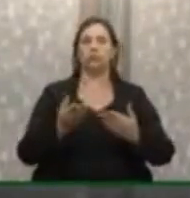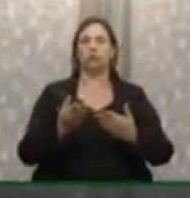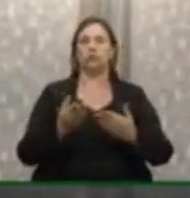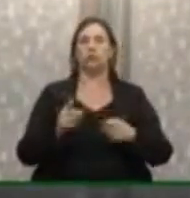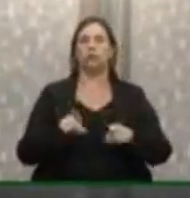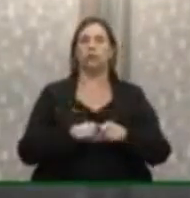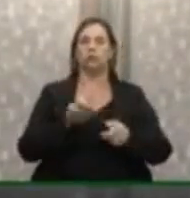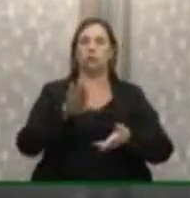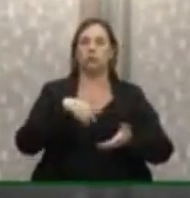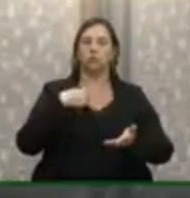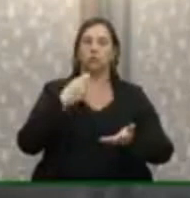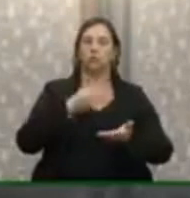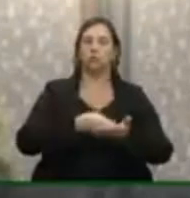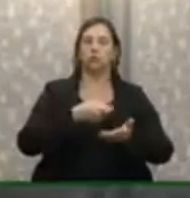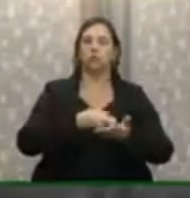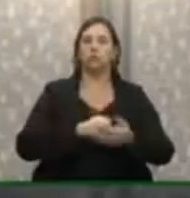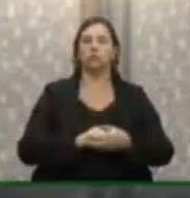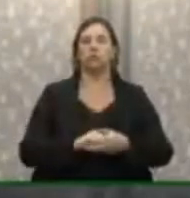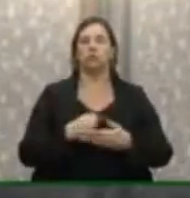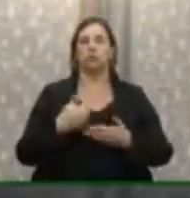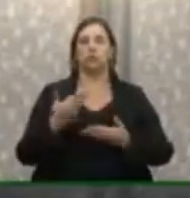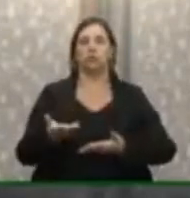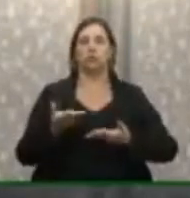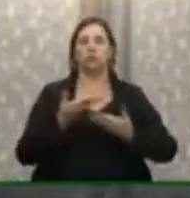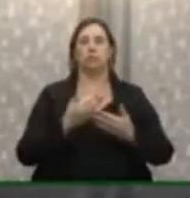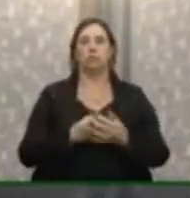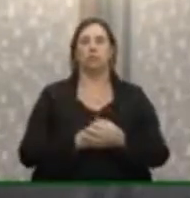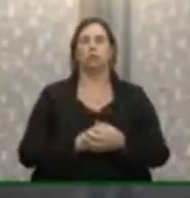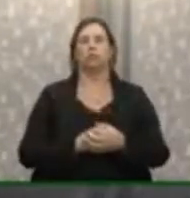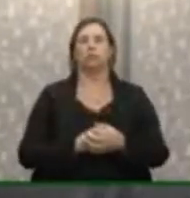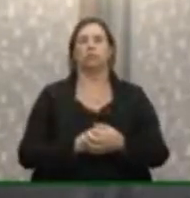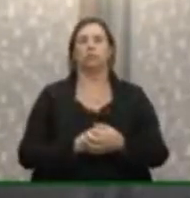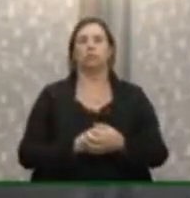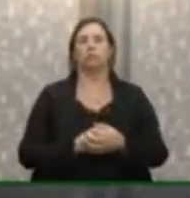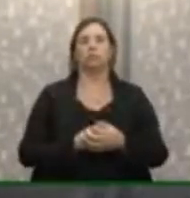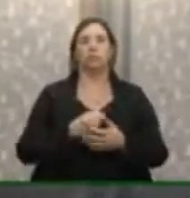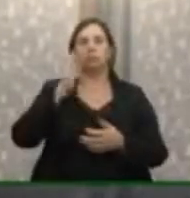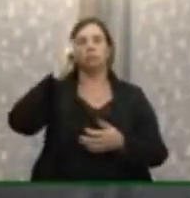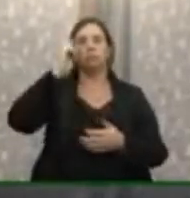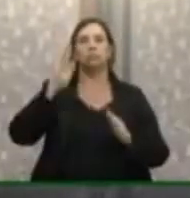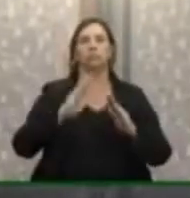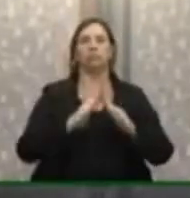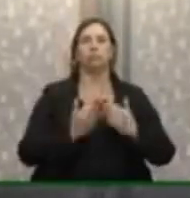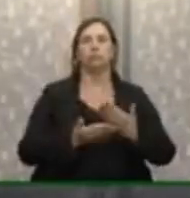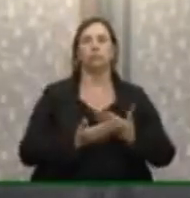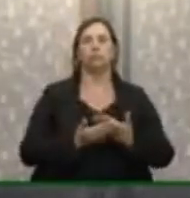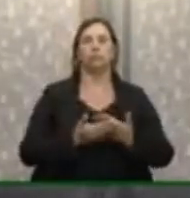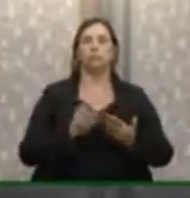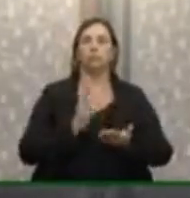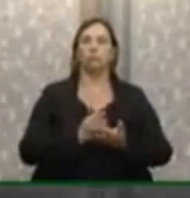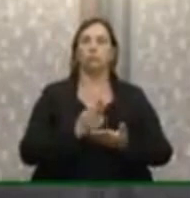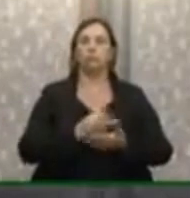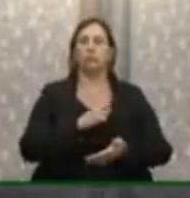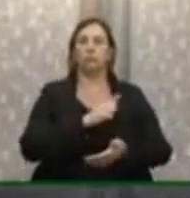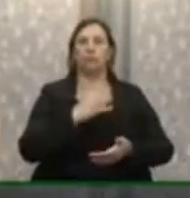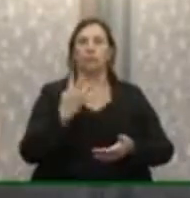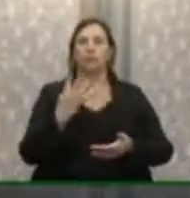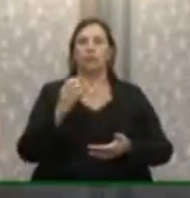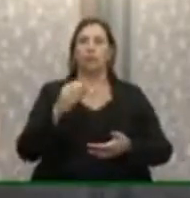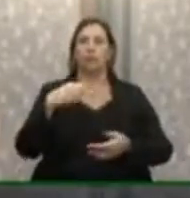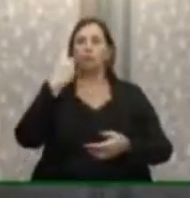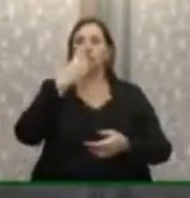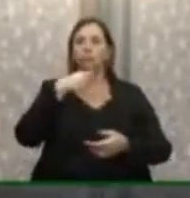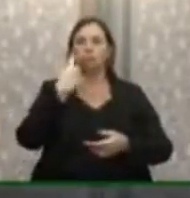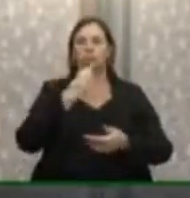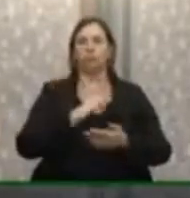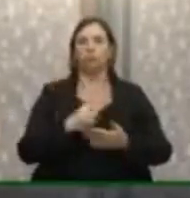convocações Acabei de receber aqui de uma eh diretora de escola que sempre teve 40 horas 20